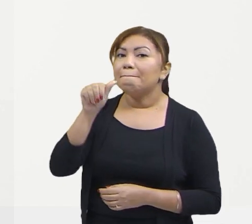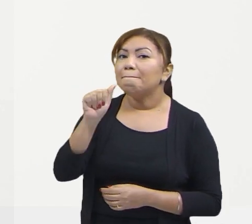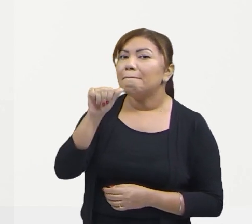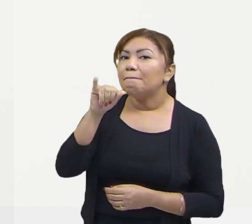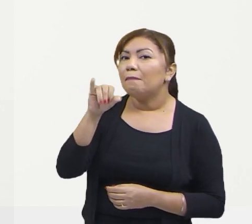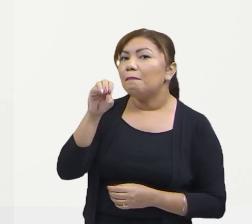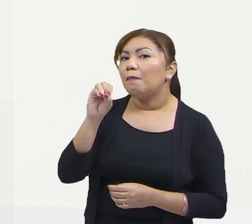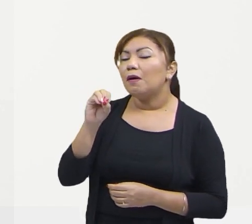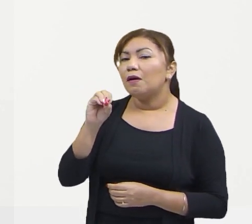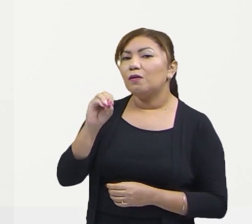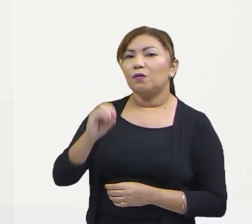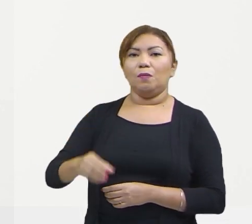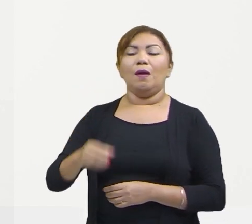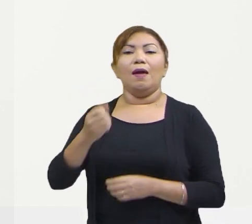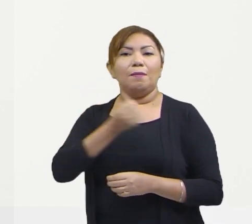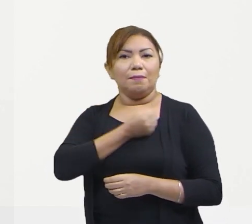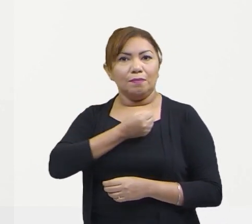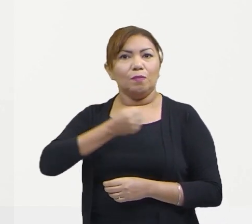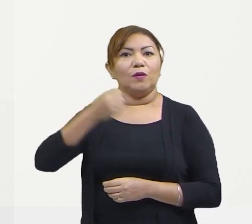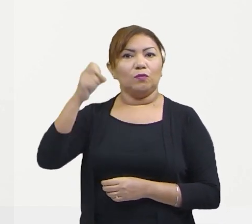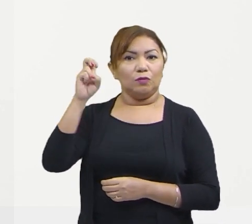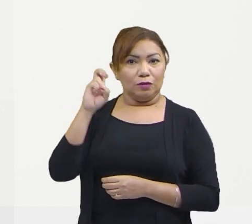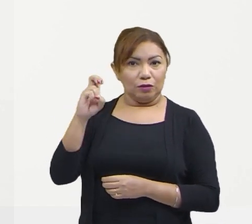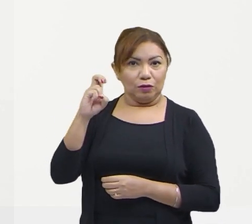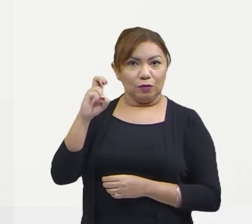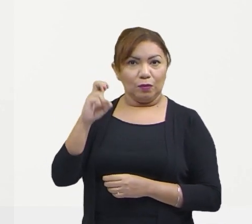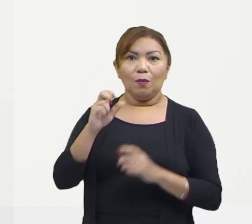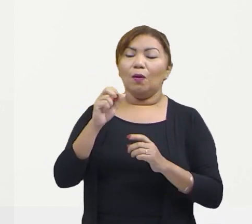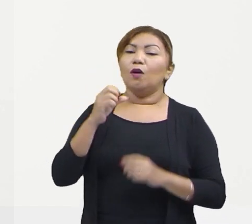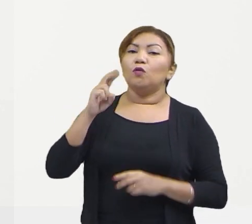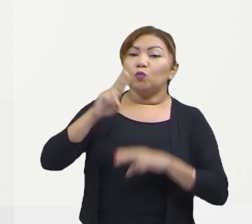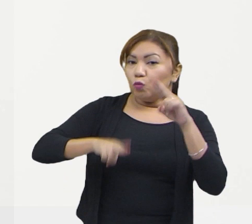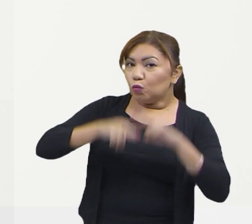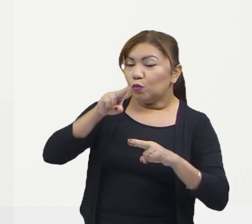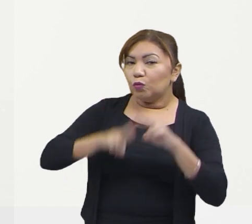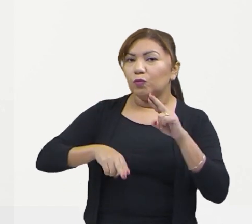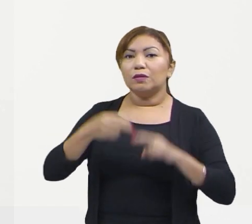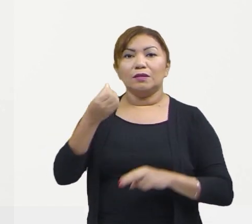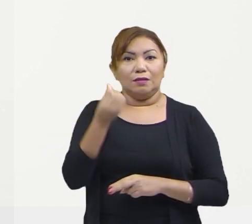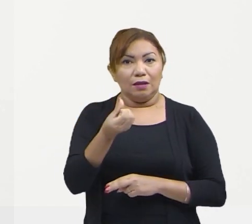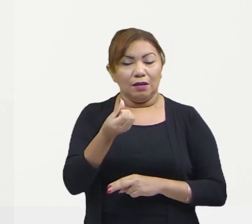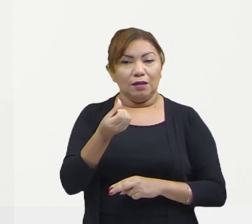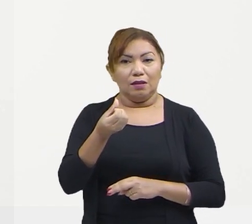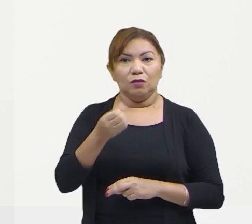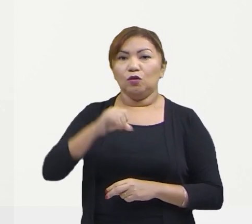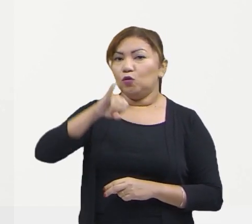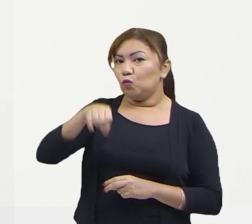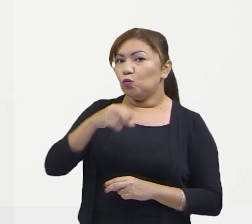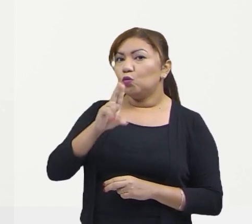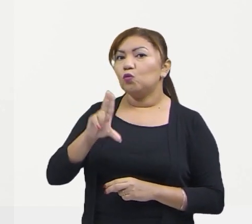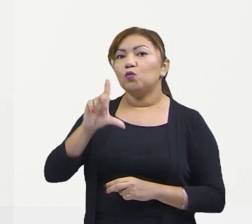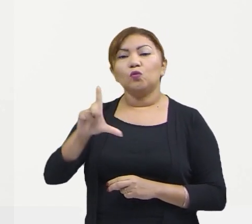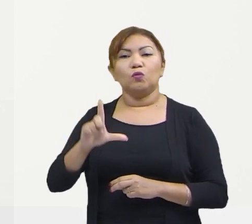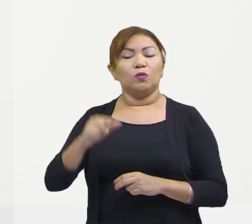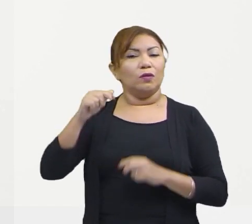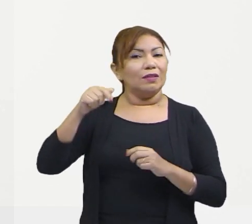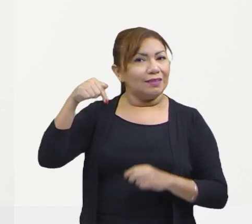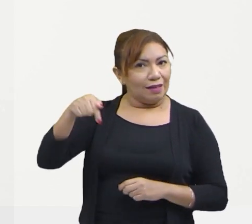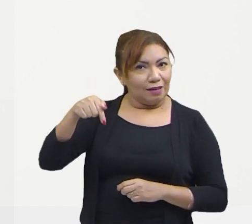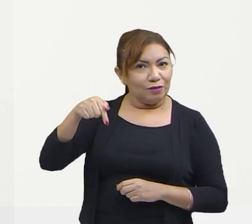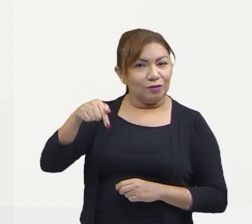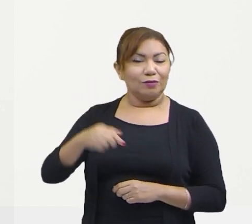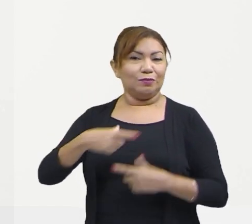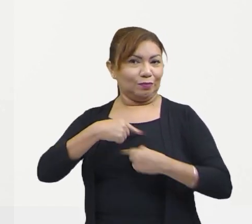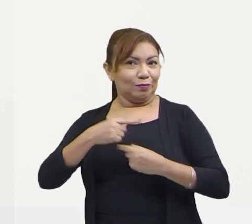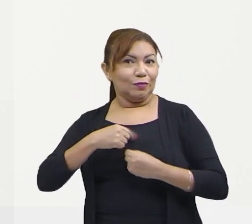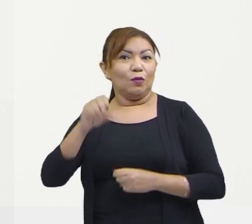mês 5, junho 6, julho 7, agosto